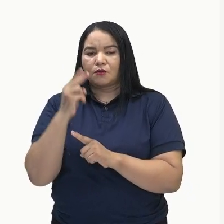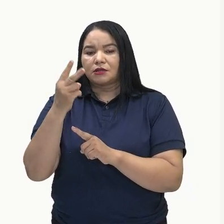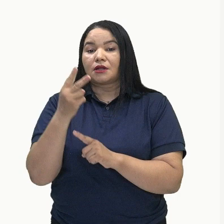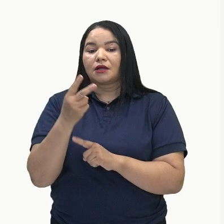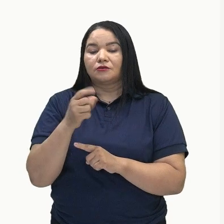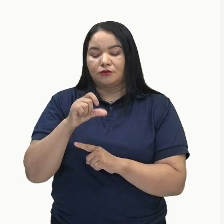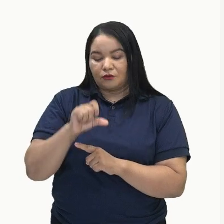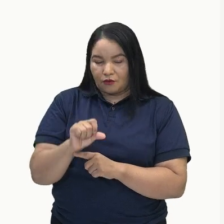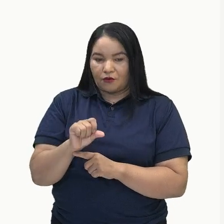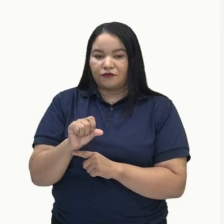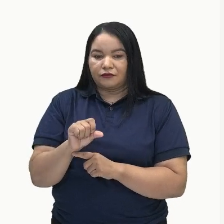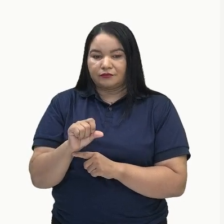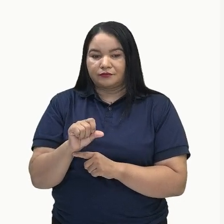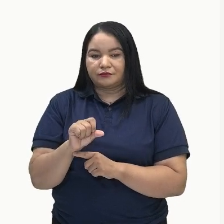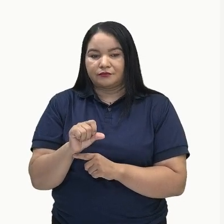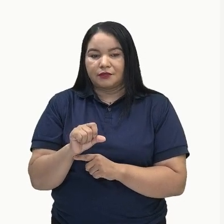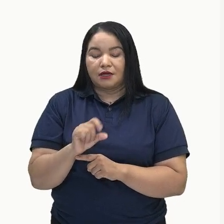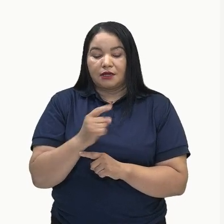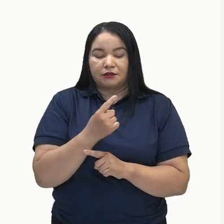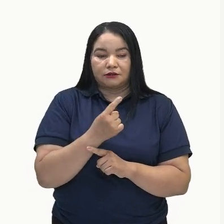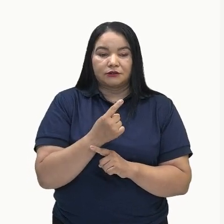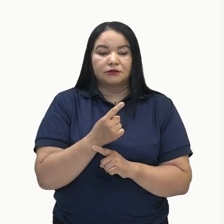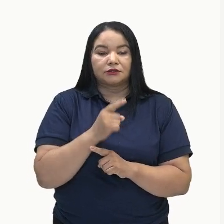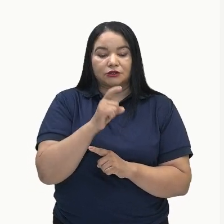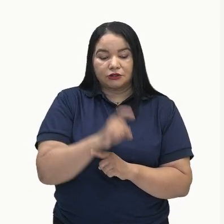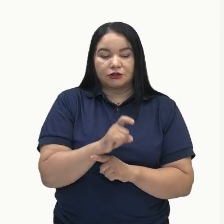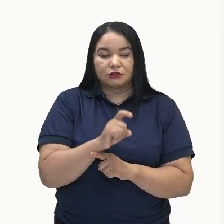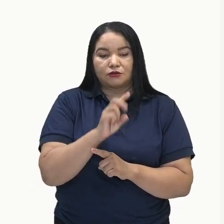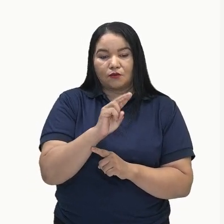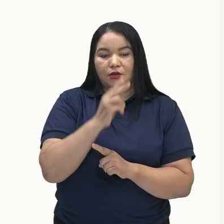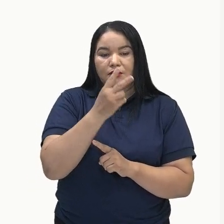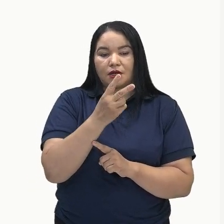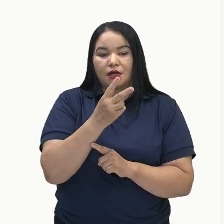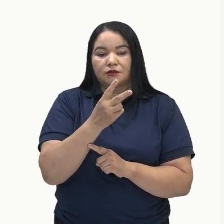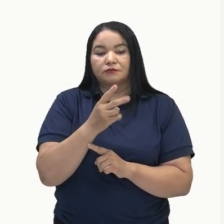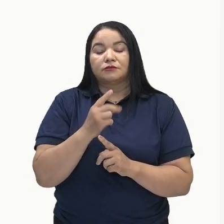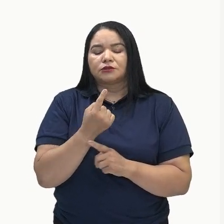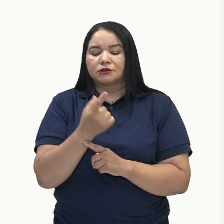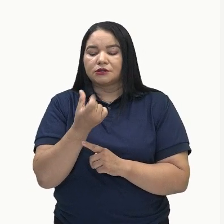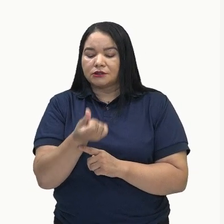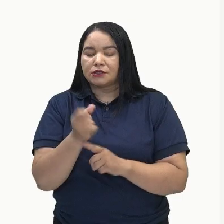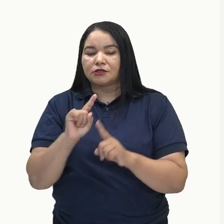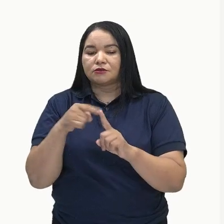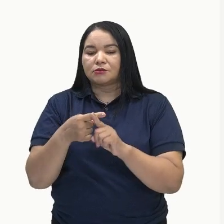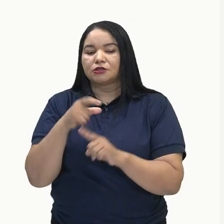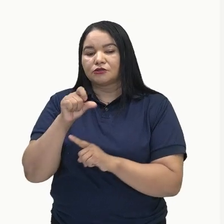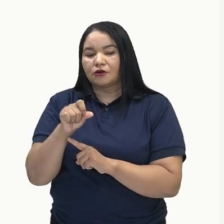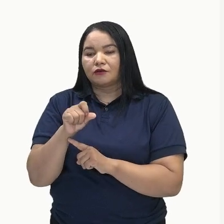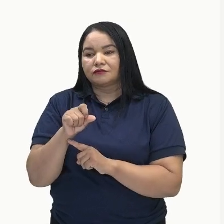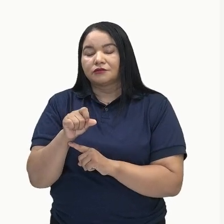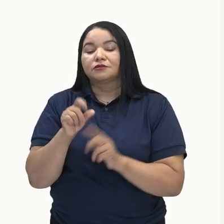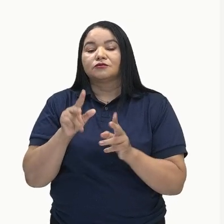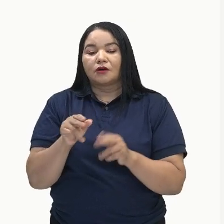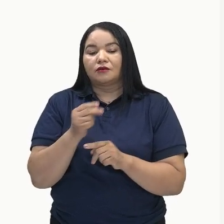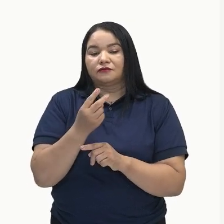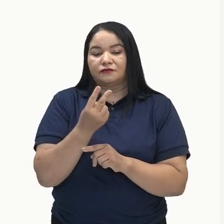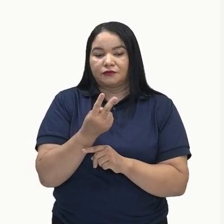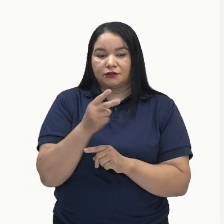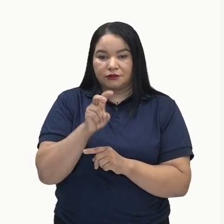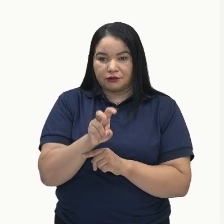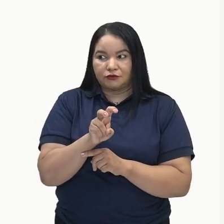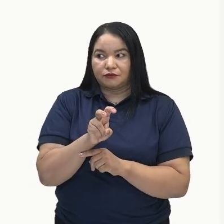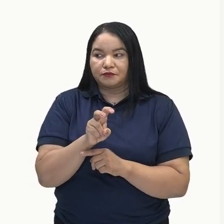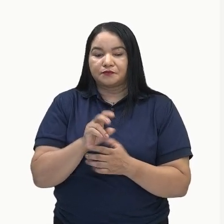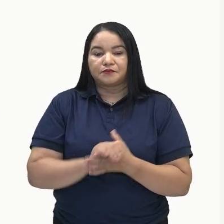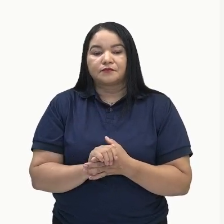16 mais 9. X ao quadrado, 16 mais 9, alunos, é 25. Agora presta atenção,